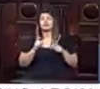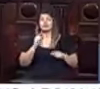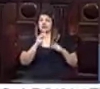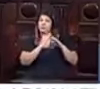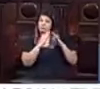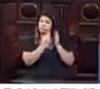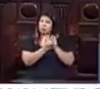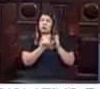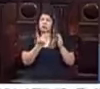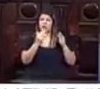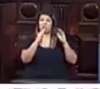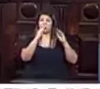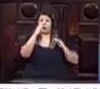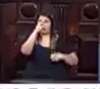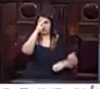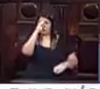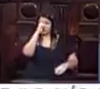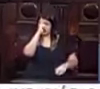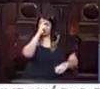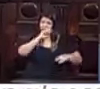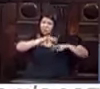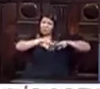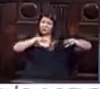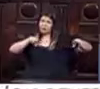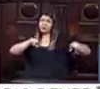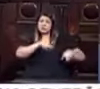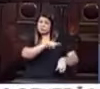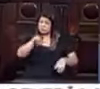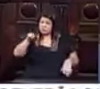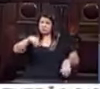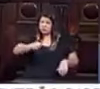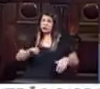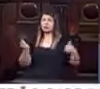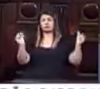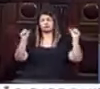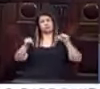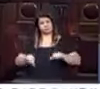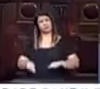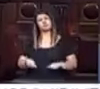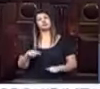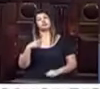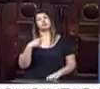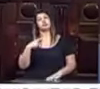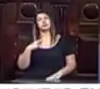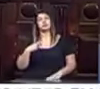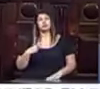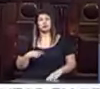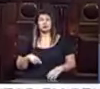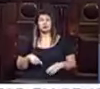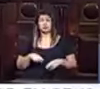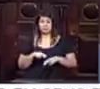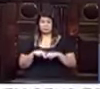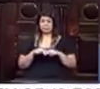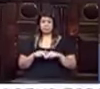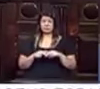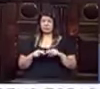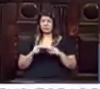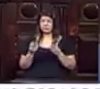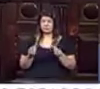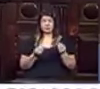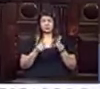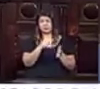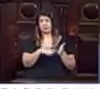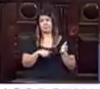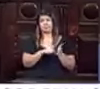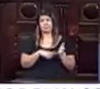resultado da irresponsabilidade do governo do PMDB, sustentado por vários das senhoras e dos senhores nessa casa ao longo dos últimos